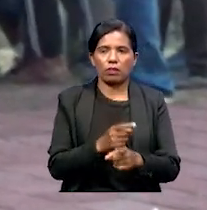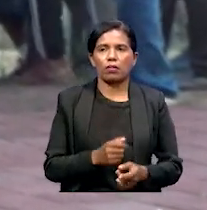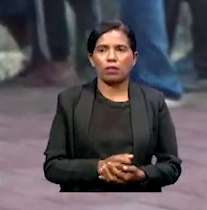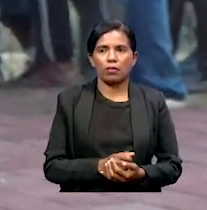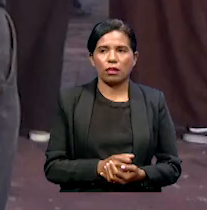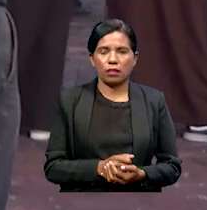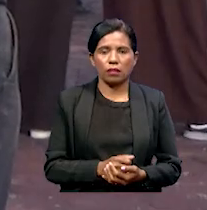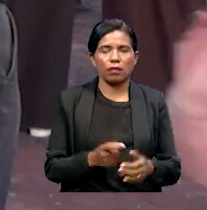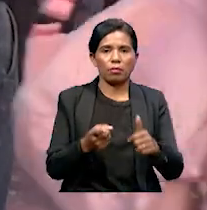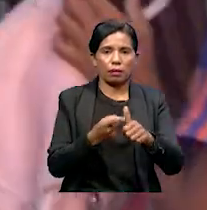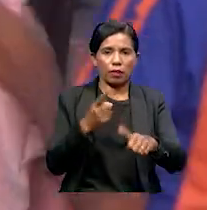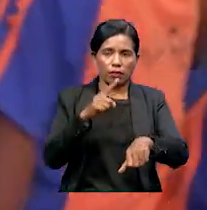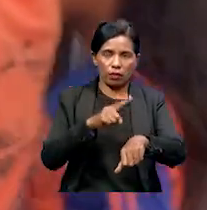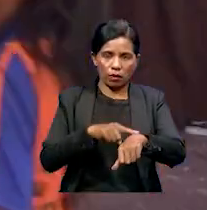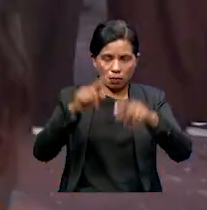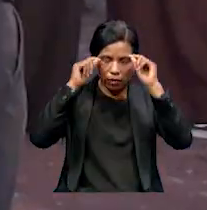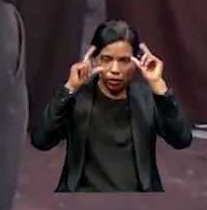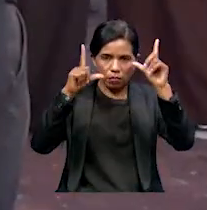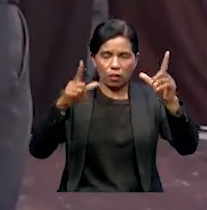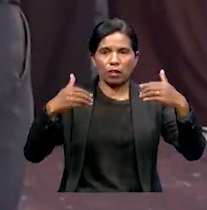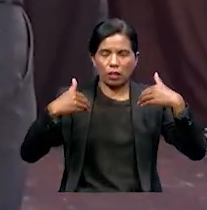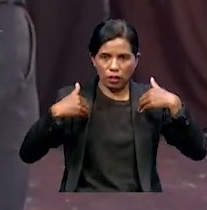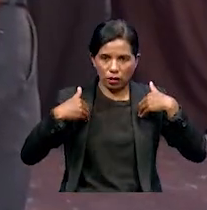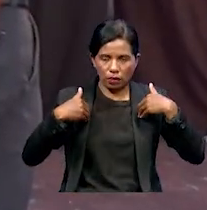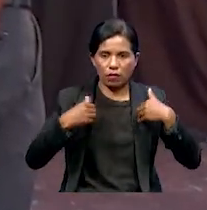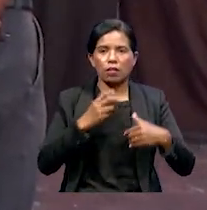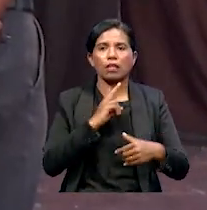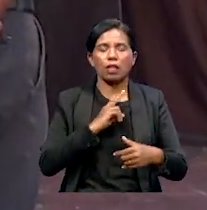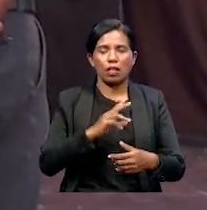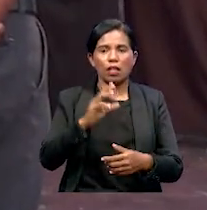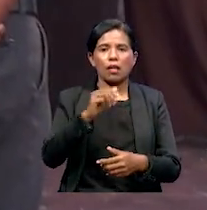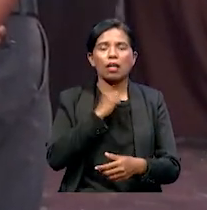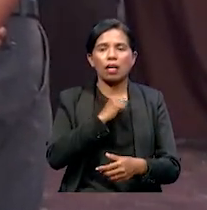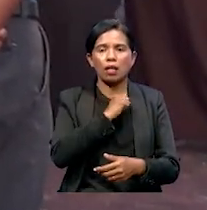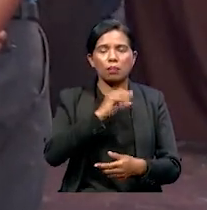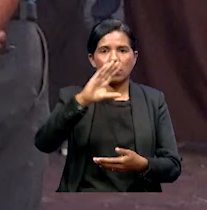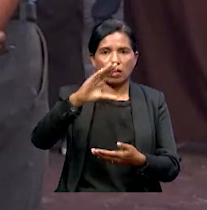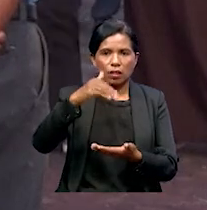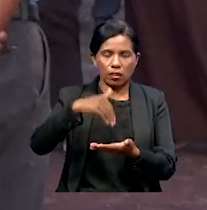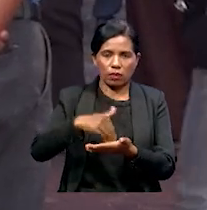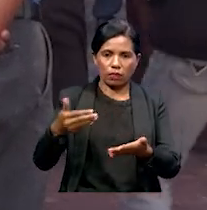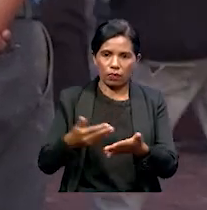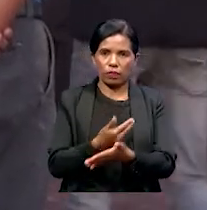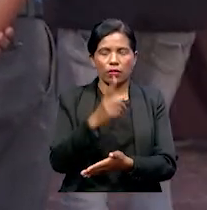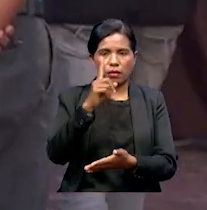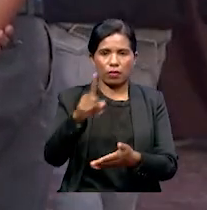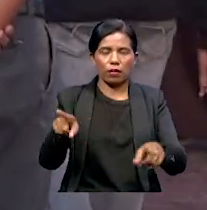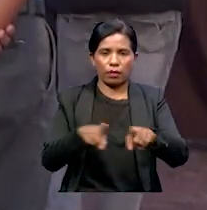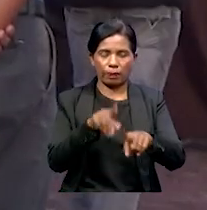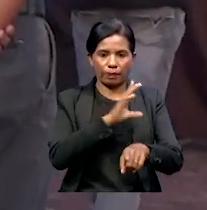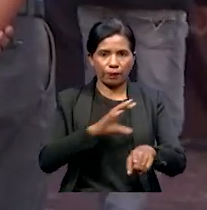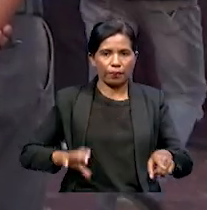pela primeira vez Timor ia cardeal com ida durar strani católica